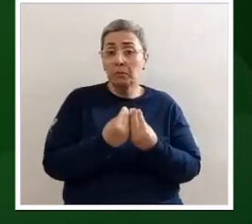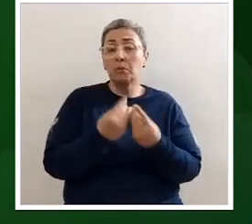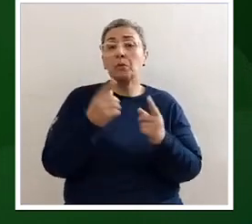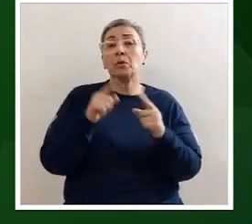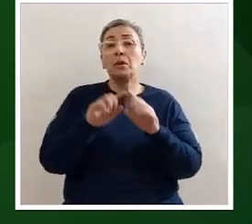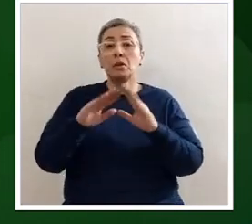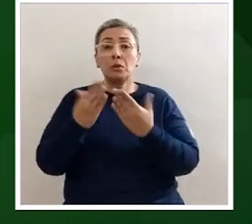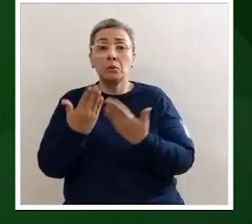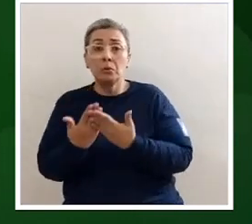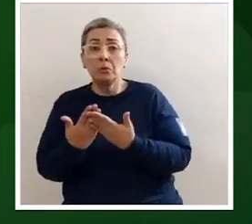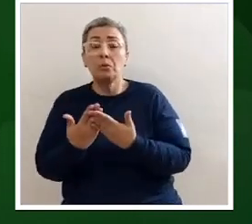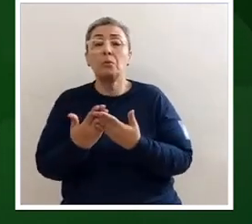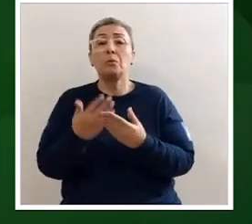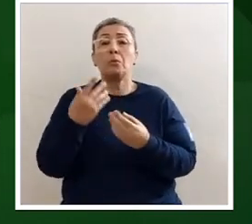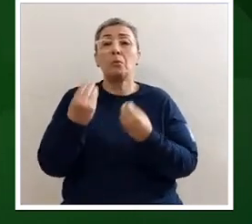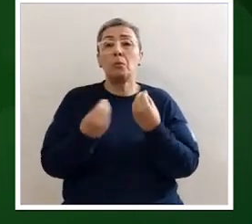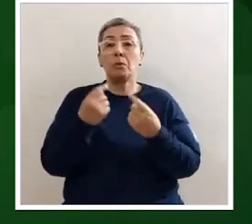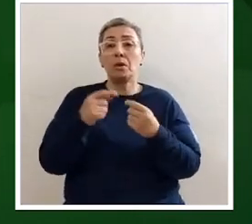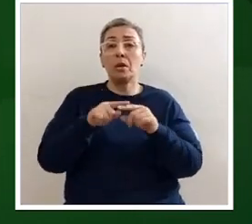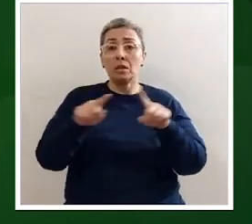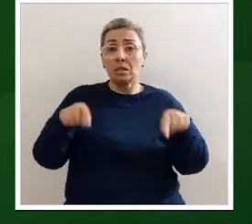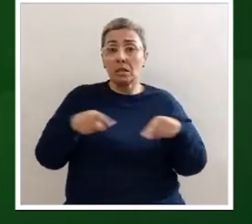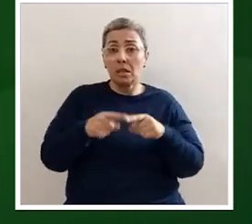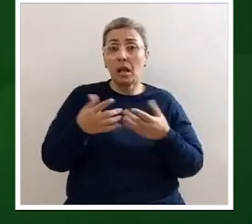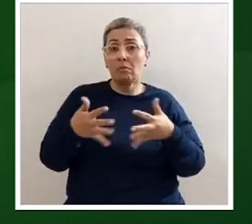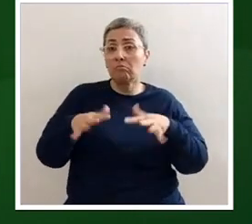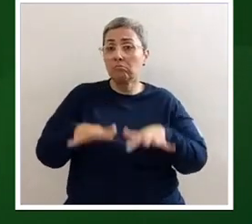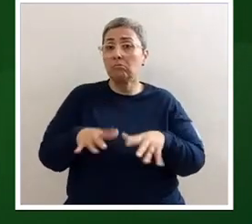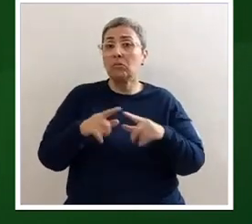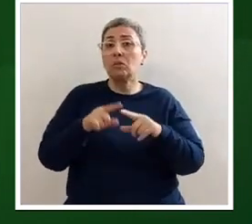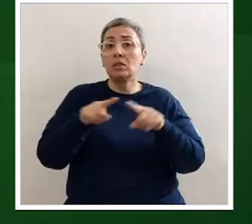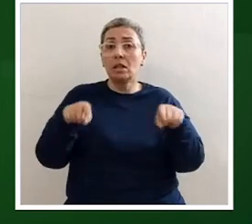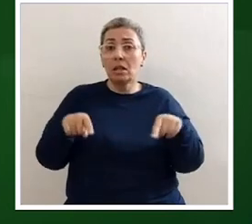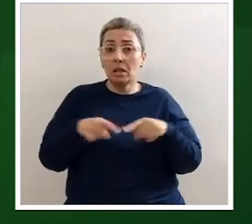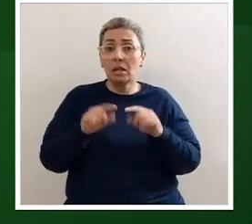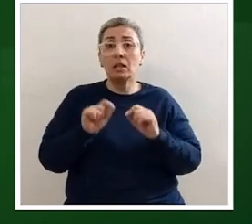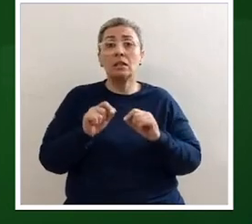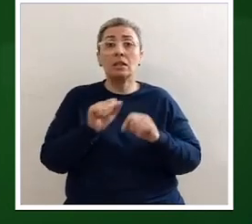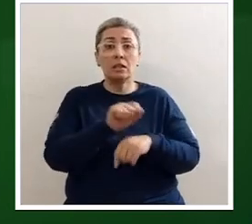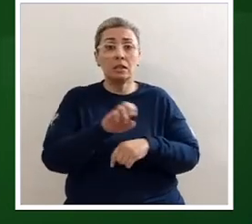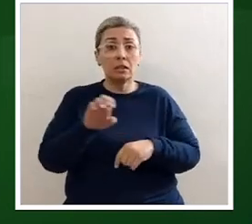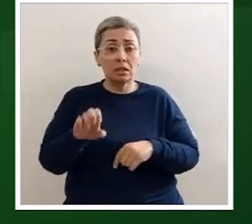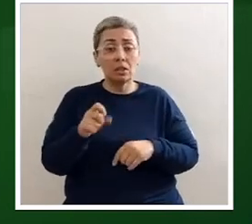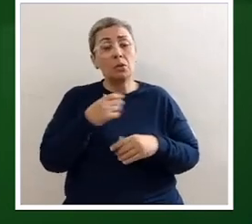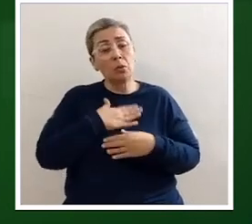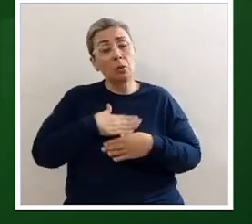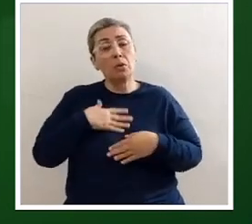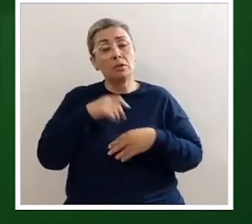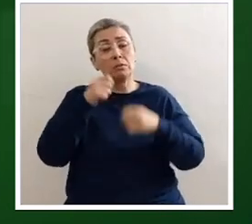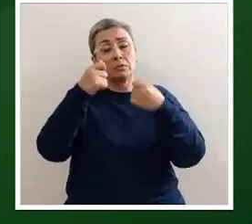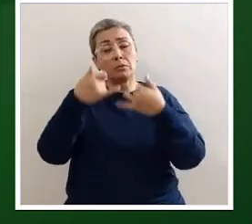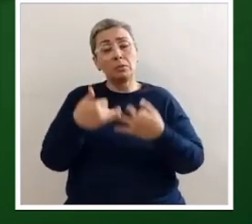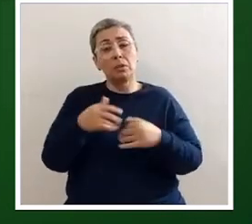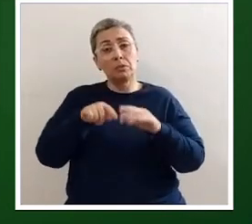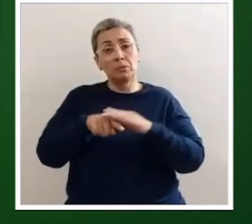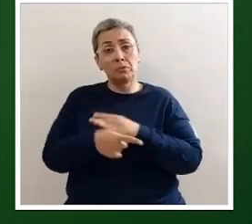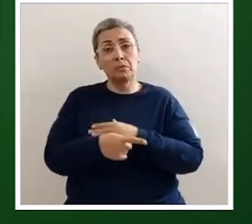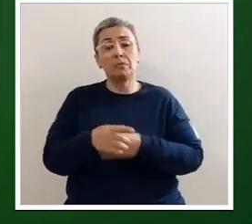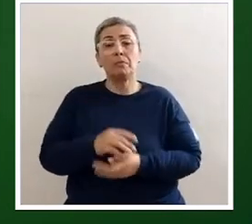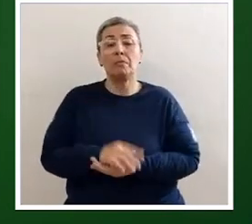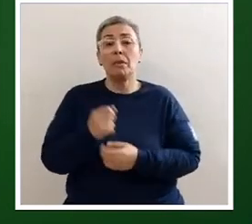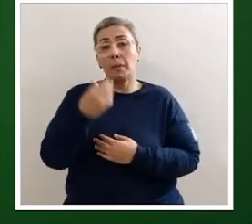escola sala regular sala de ae então eu gostaria que a professora explanasse um pouco mais